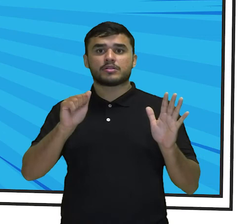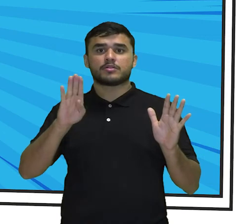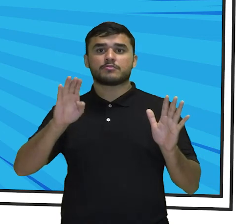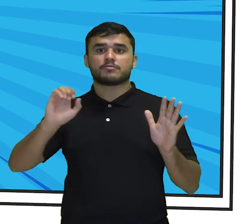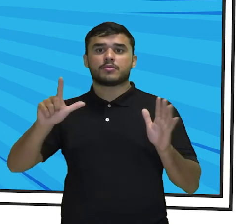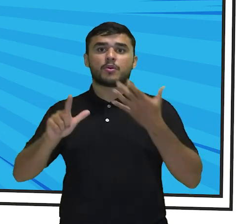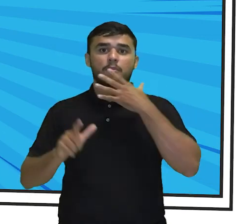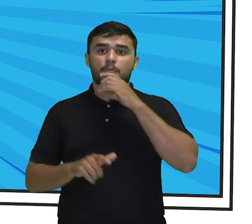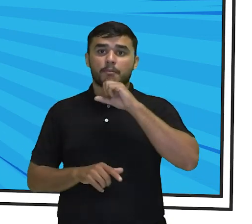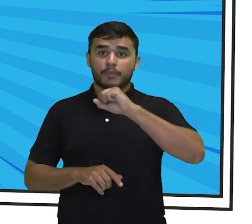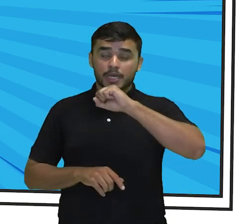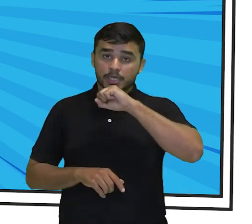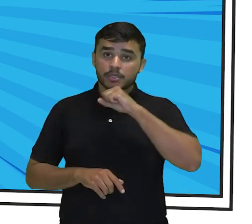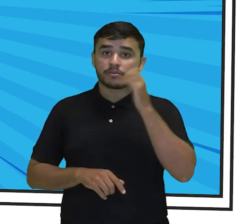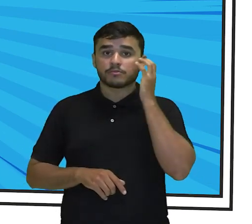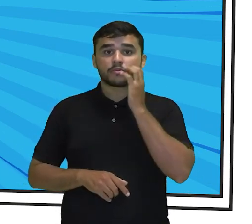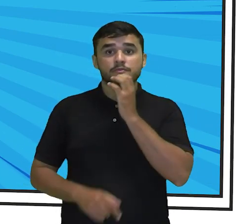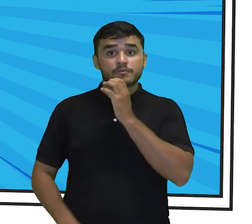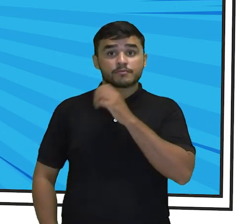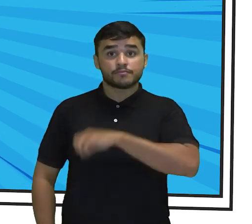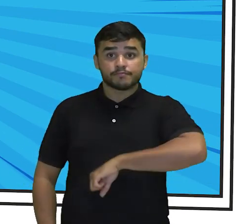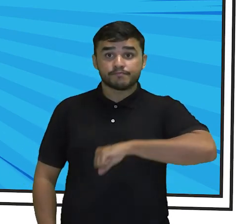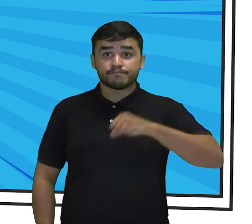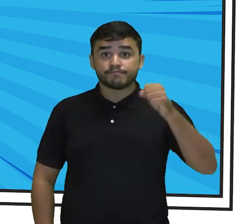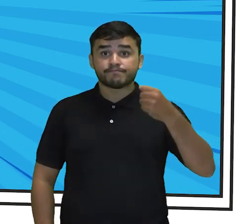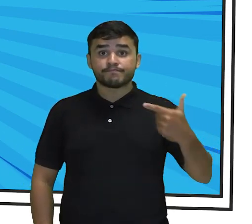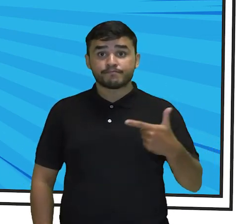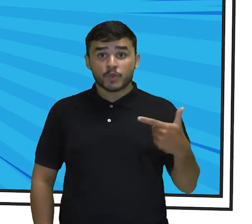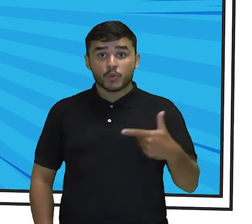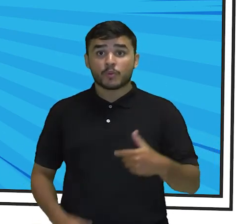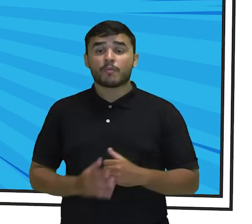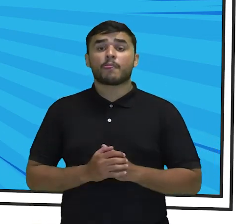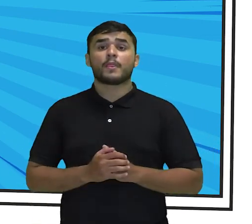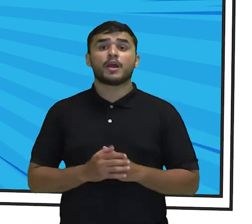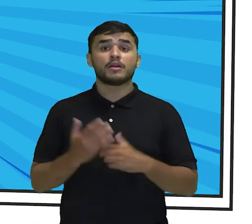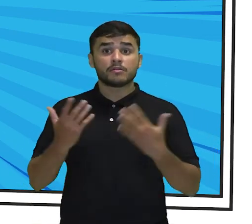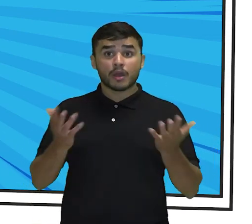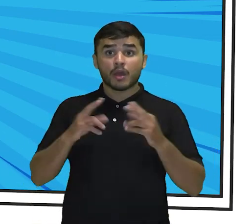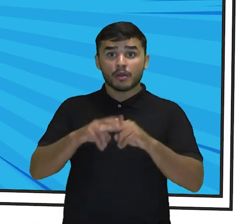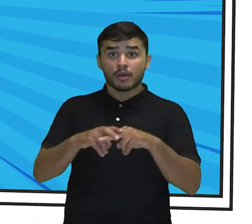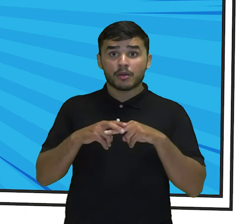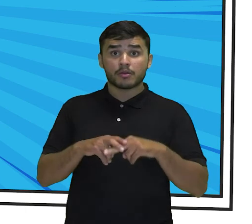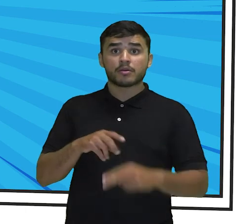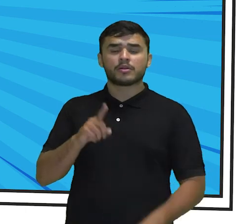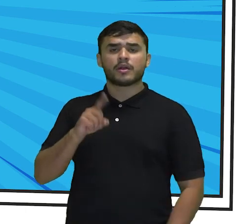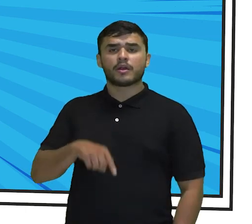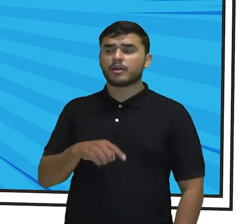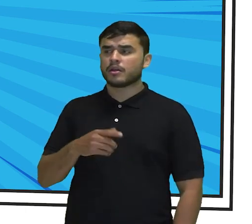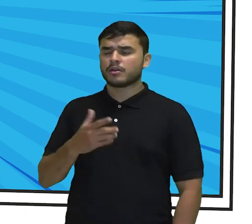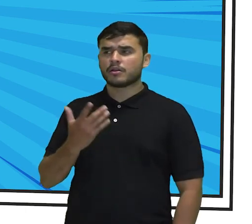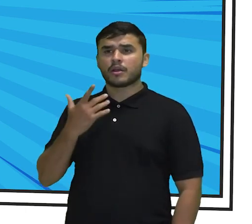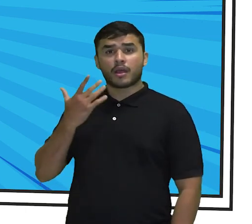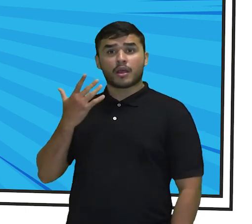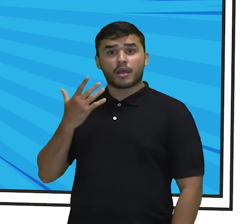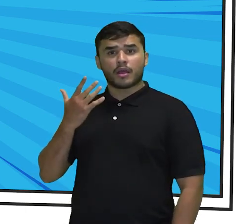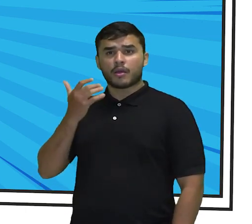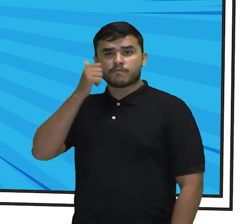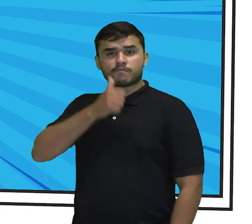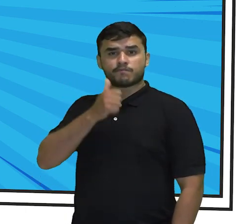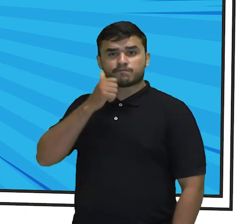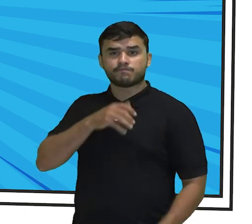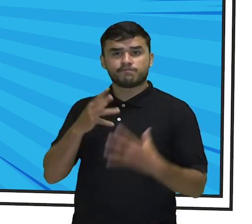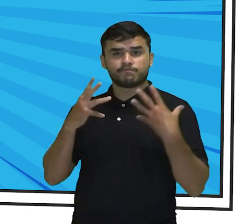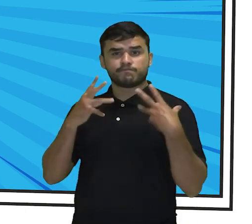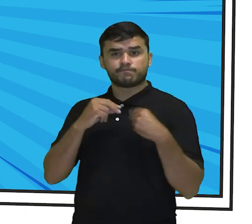de Dom Pedro II. Então, nesse caso, essas mulheres radiantes, incríveis,